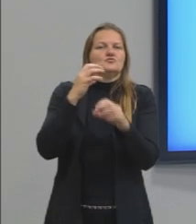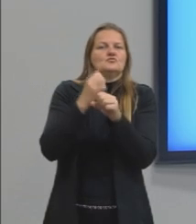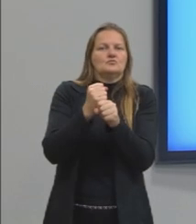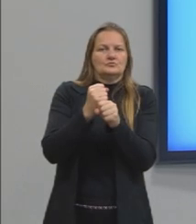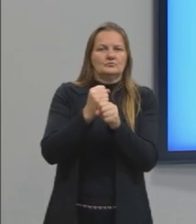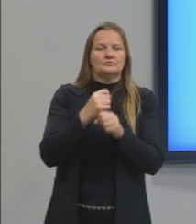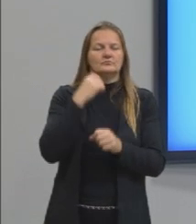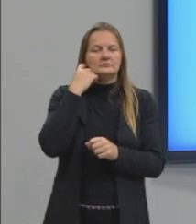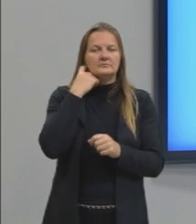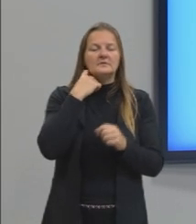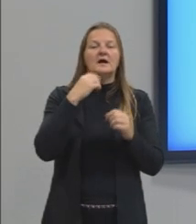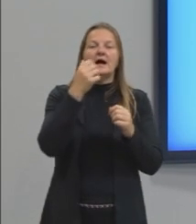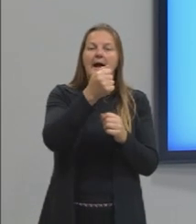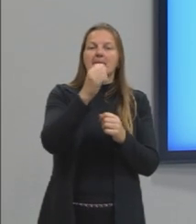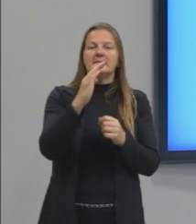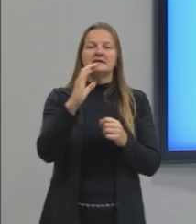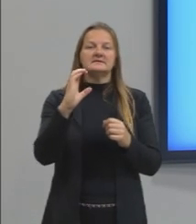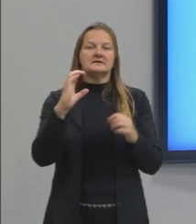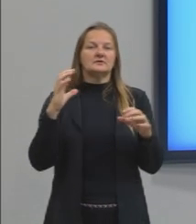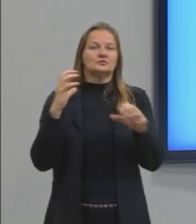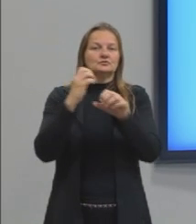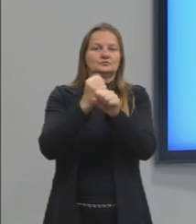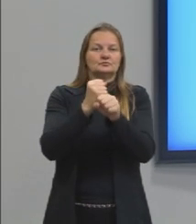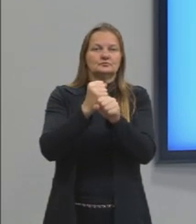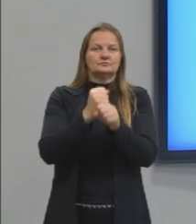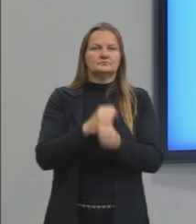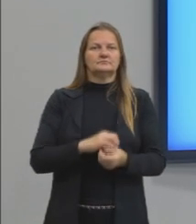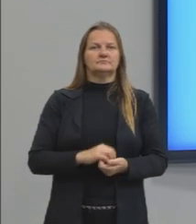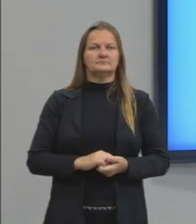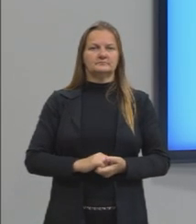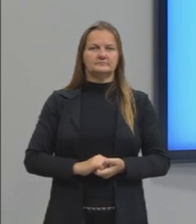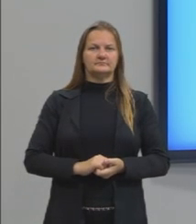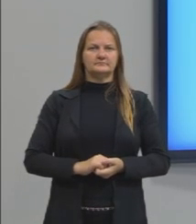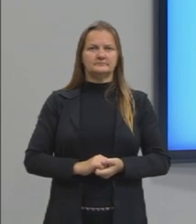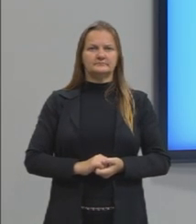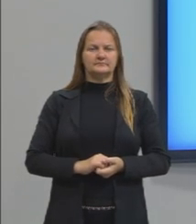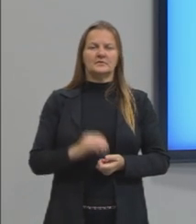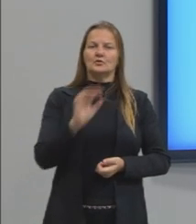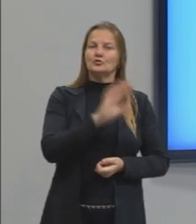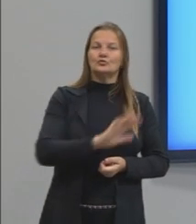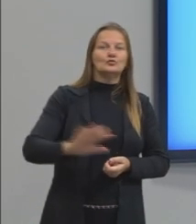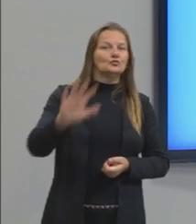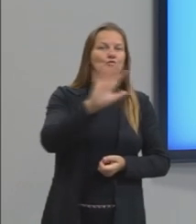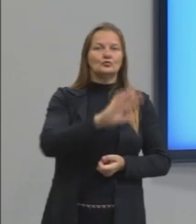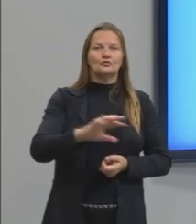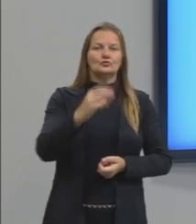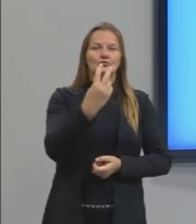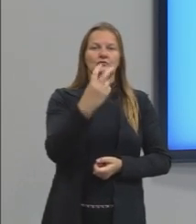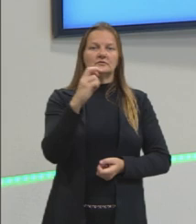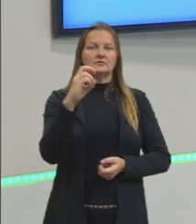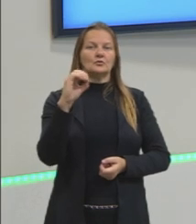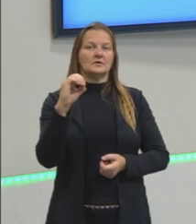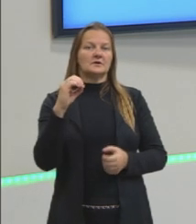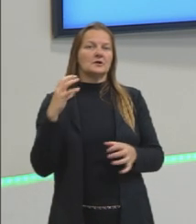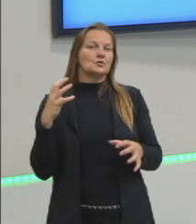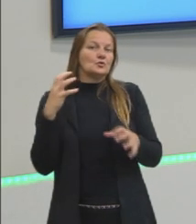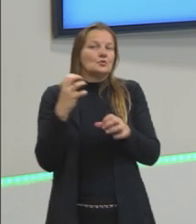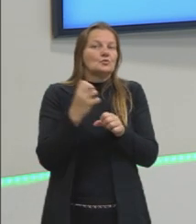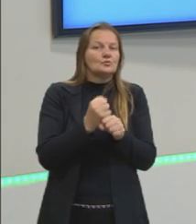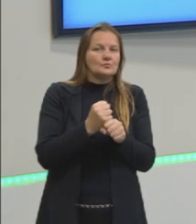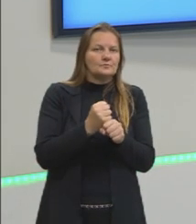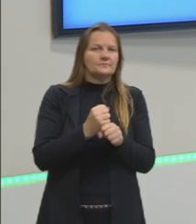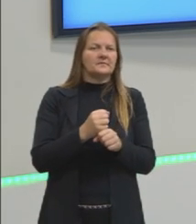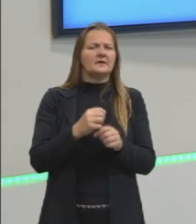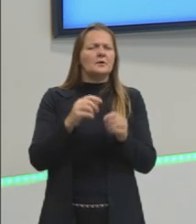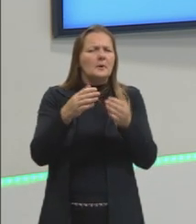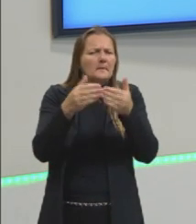soma de ab mais cedo e ainda andei eeief somando tudo isso 250 Ao Total e aqui tá